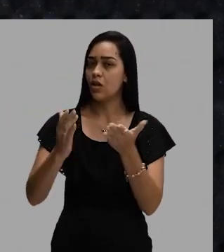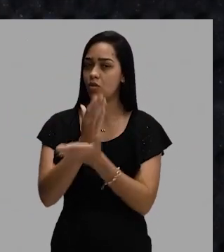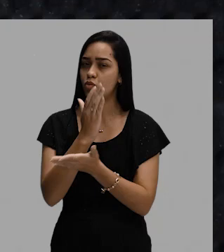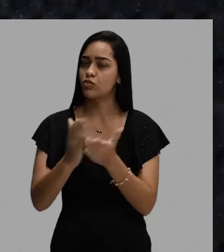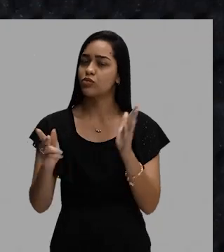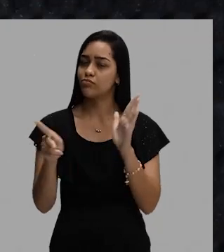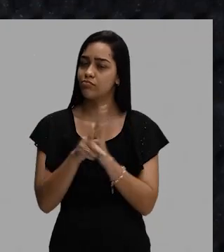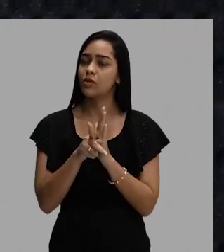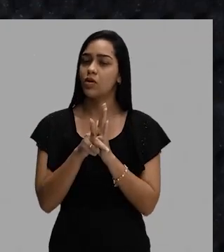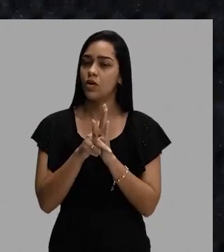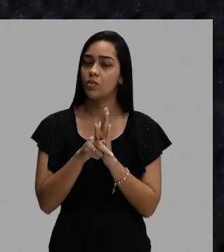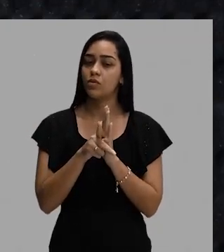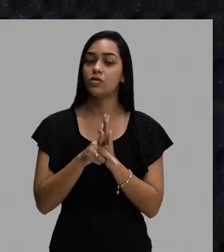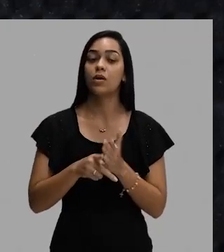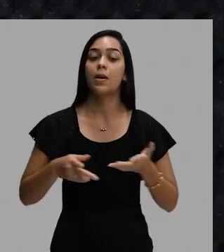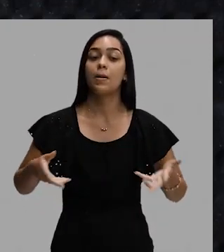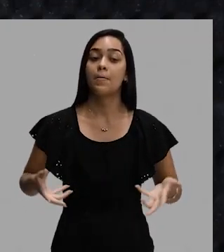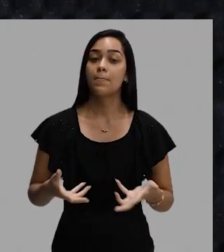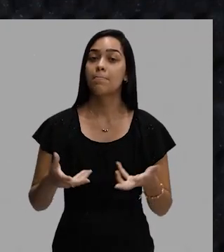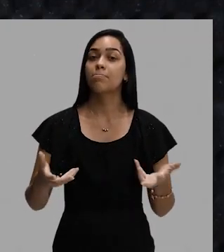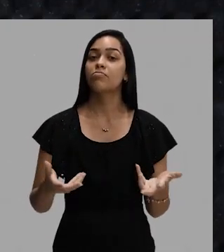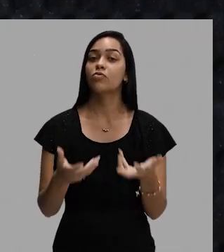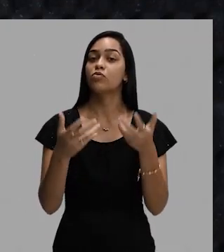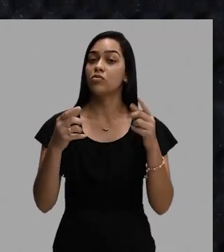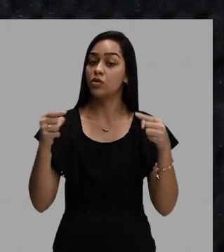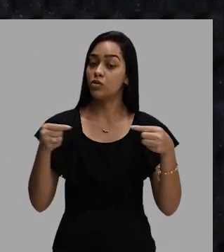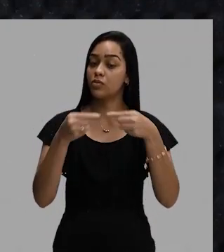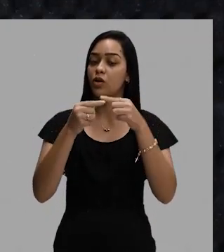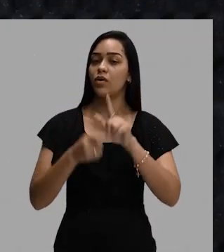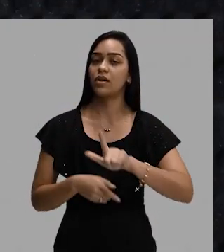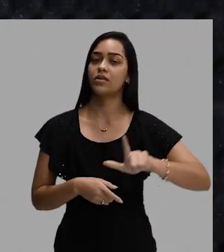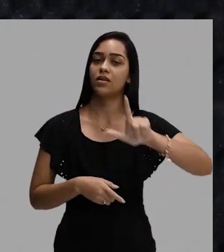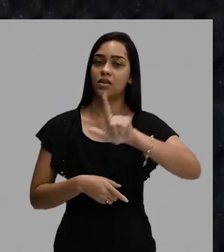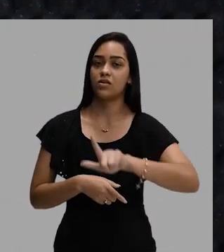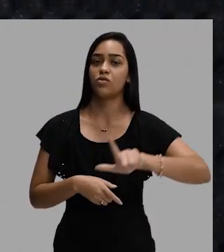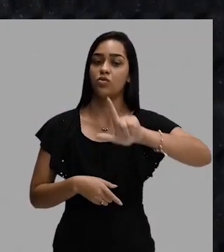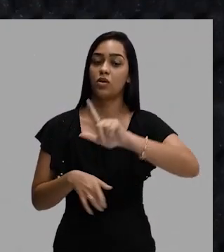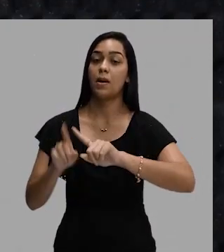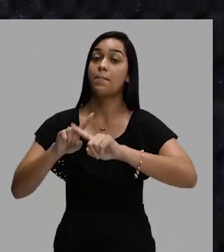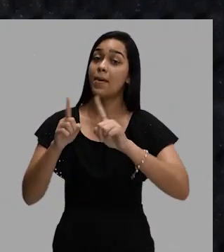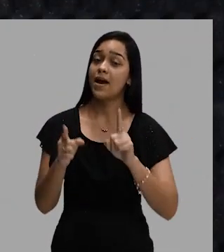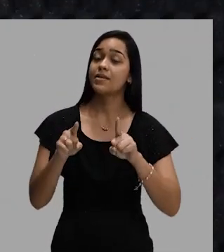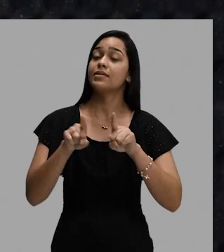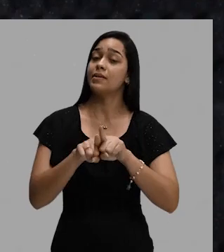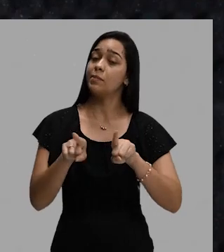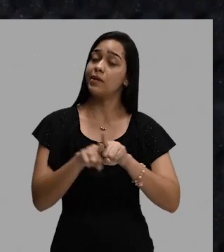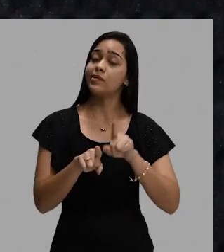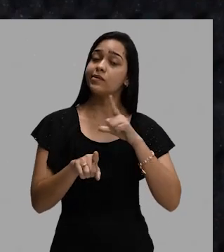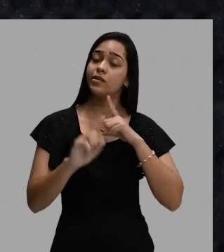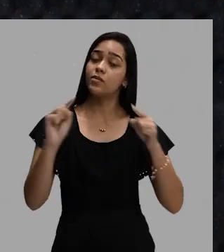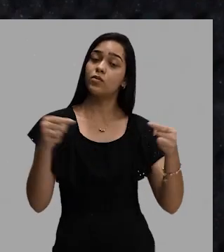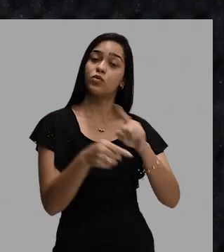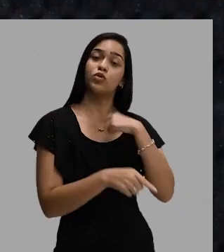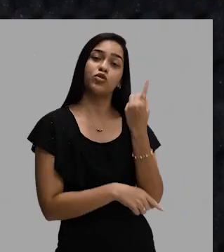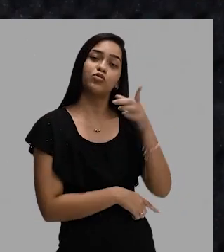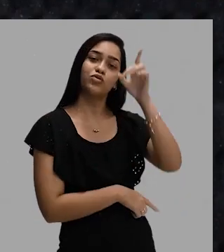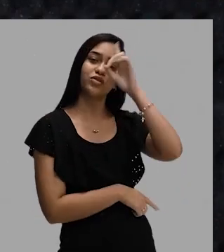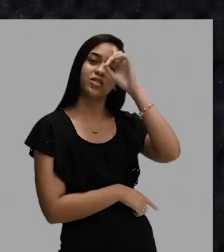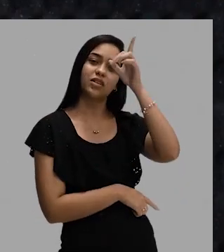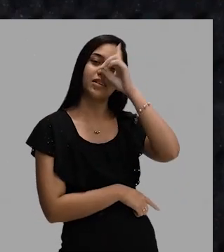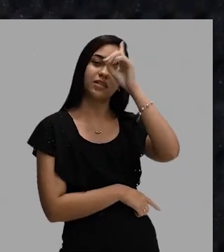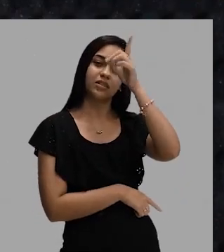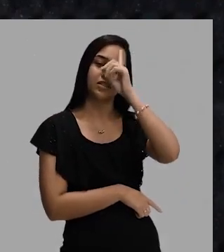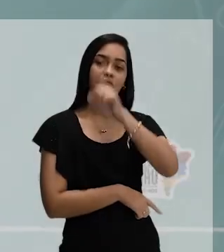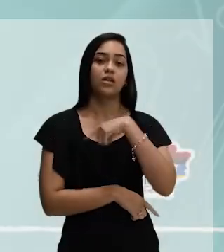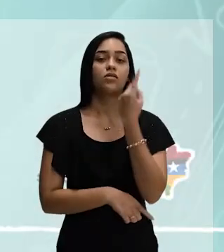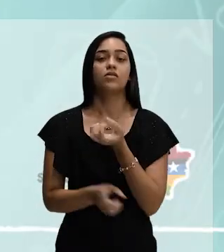tá certo? Manifesto e poesia tem a ver com a literatura, mas também tem a ver com o nosso dia a dia, certo? Nós vamos